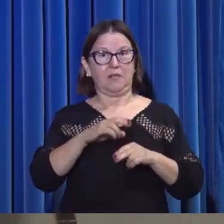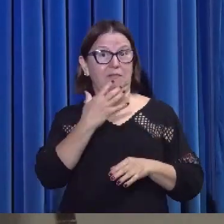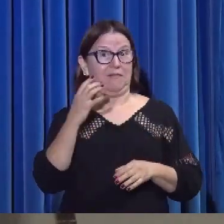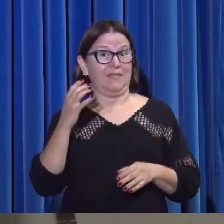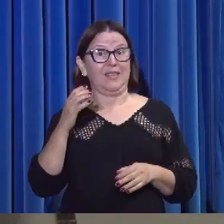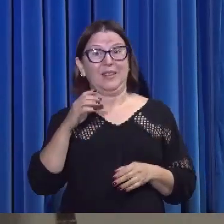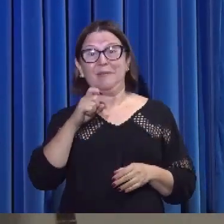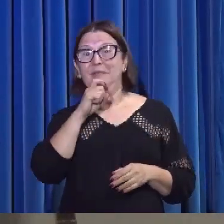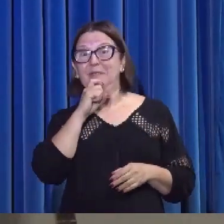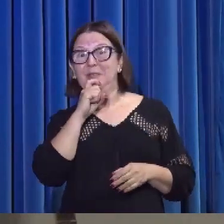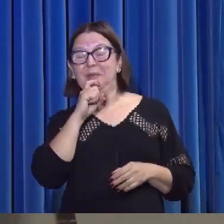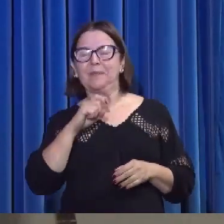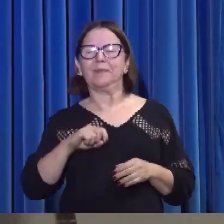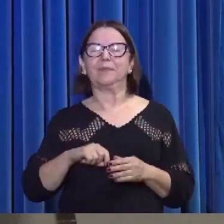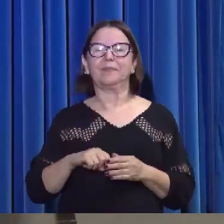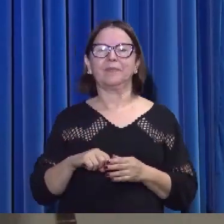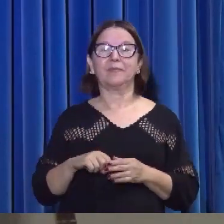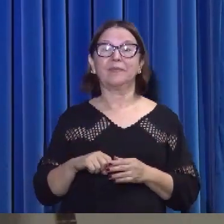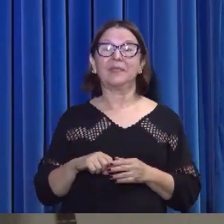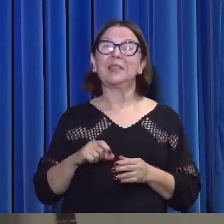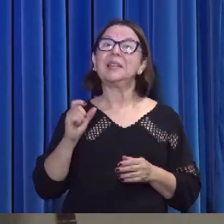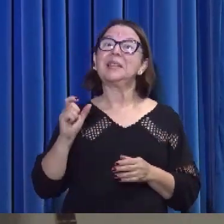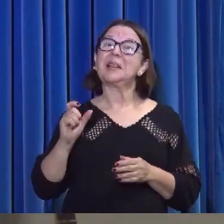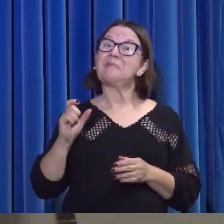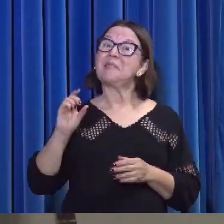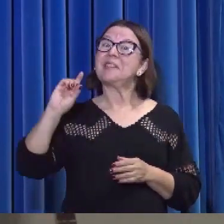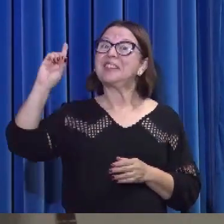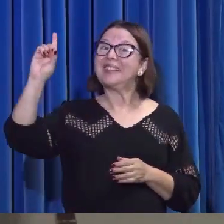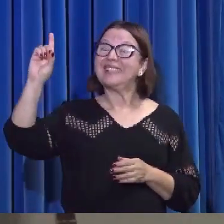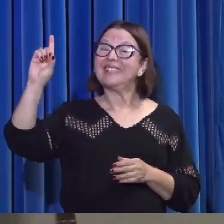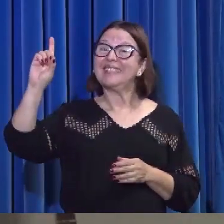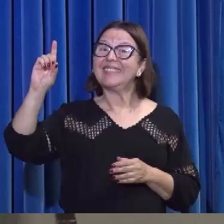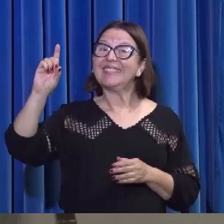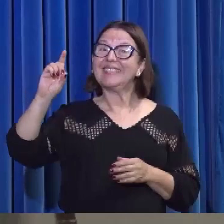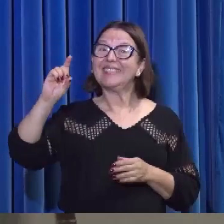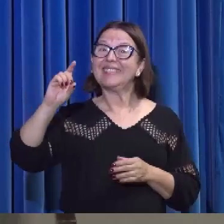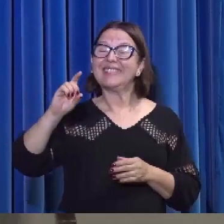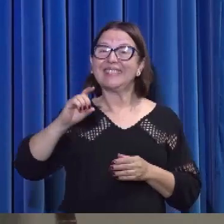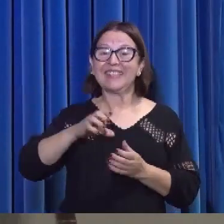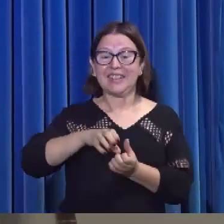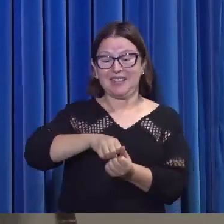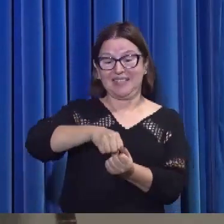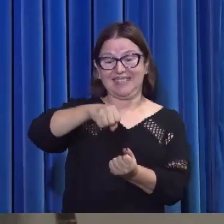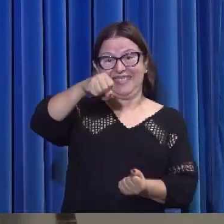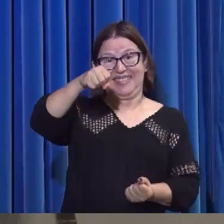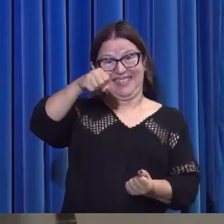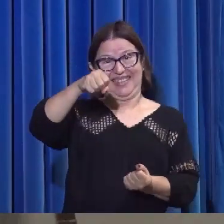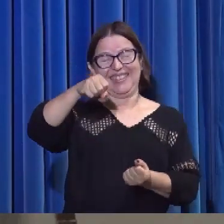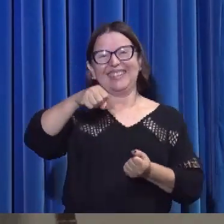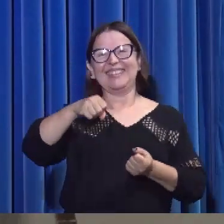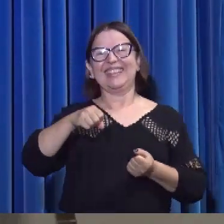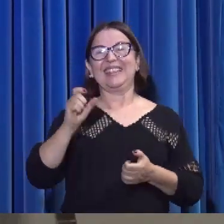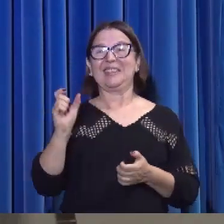e a palavra de Deus, a Bíblia, os pergaminhos, ali é a palavra de Deus.